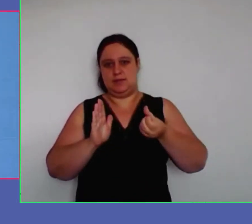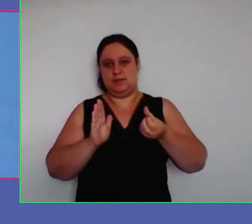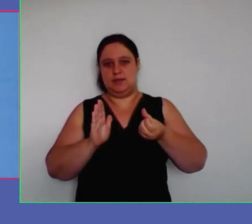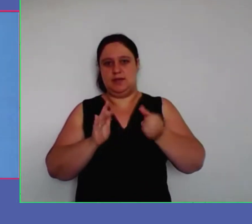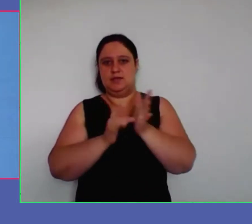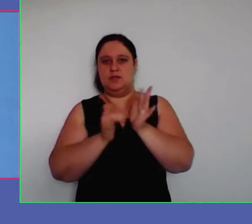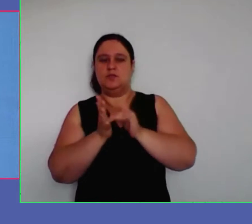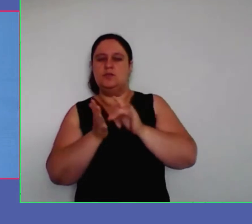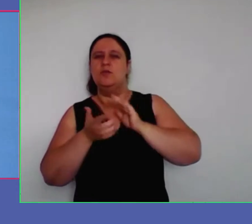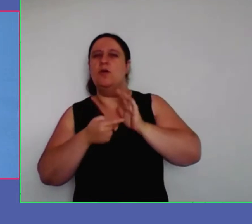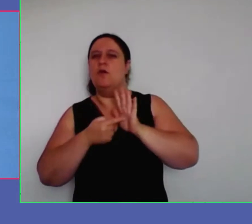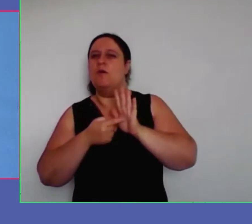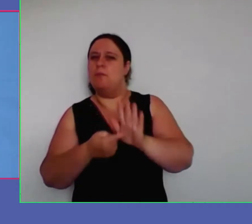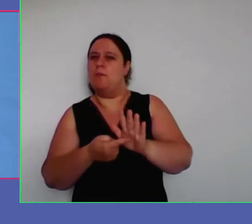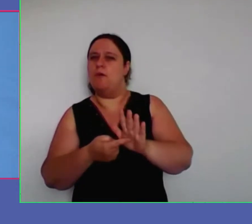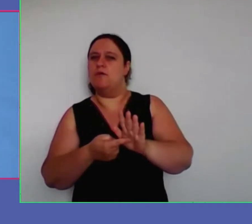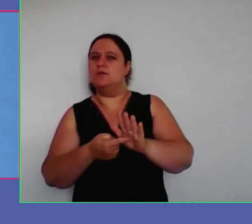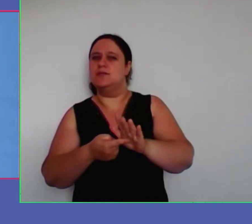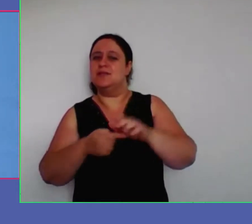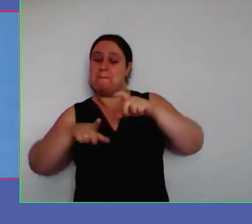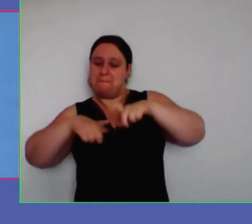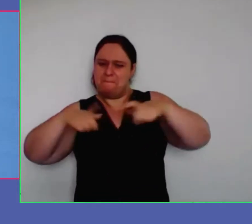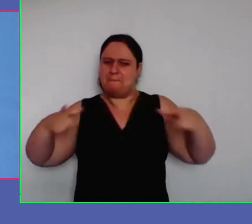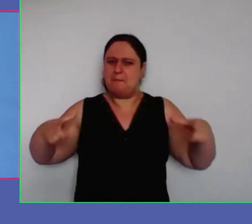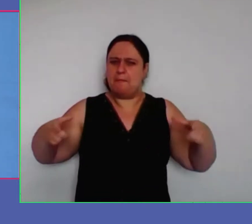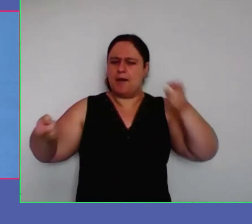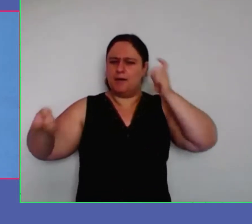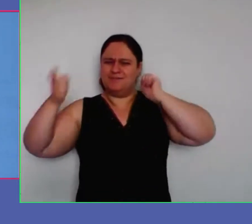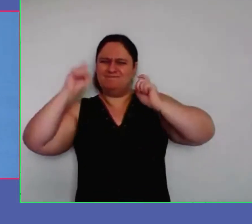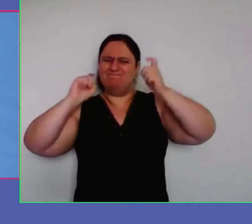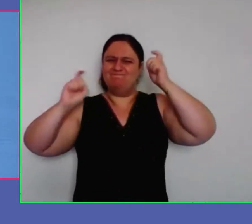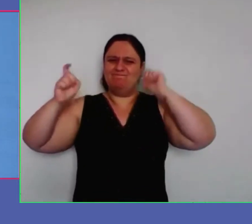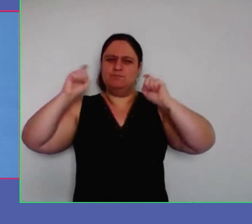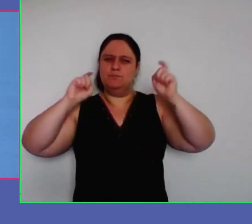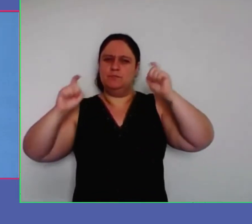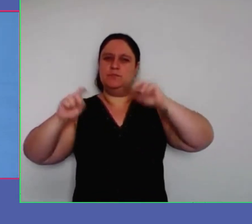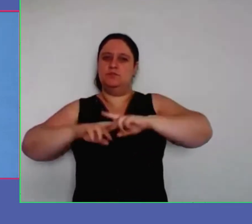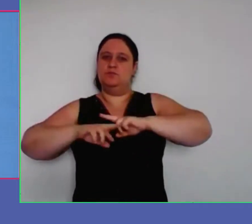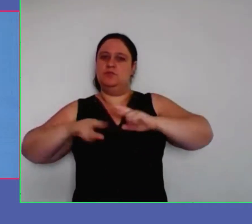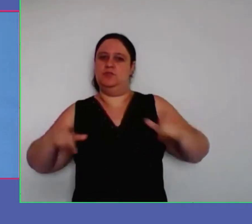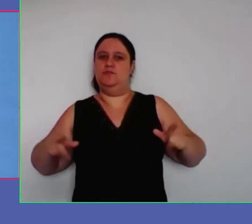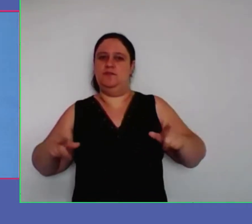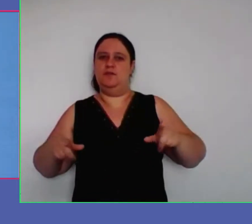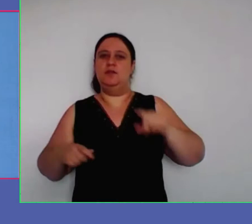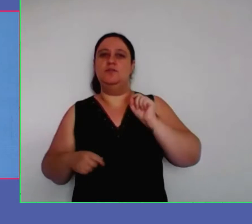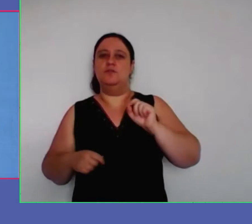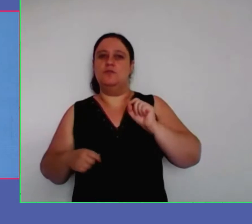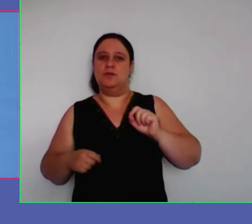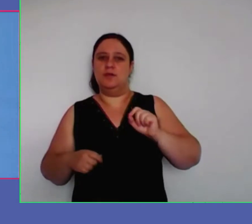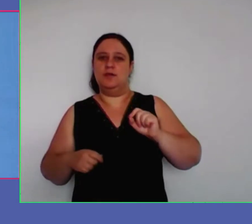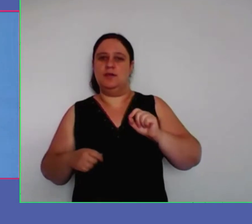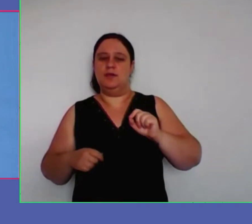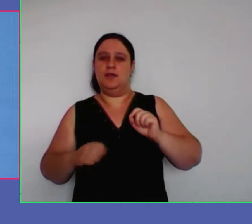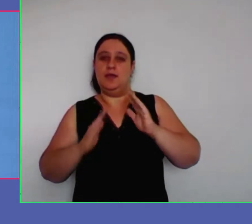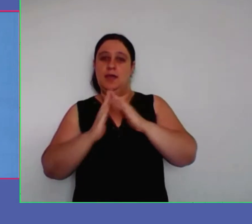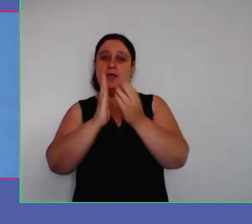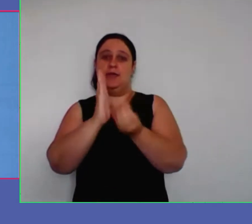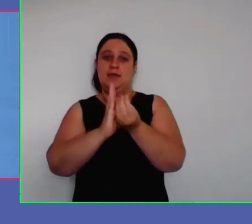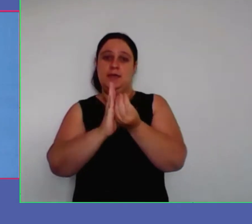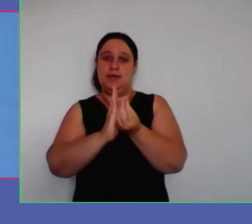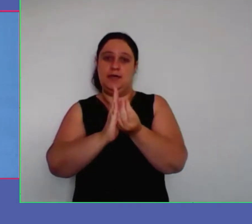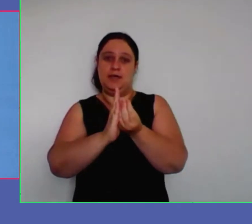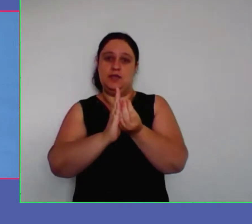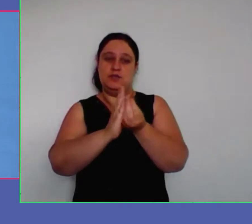muito maior, uma preocupação muito maior, que é a revelação da igreja.